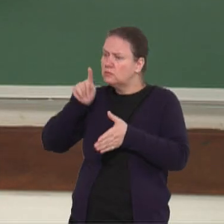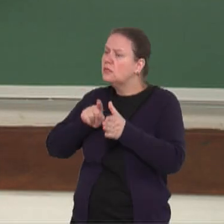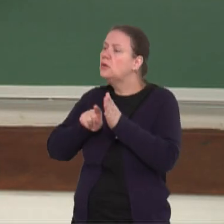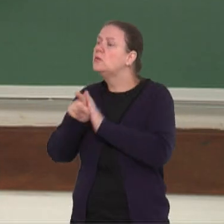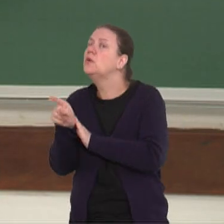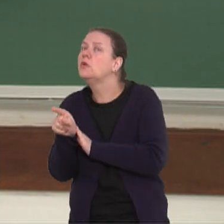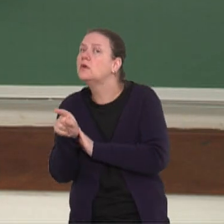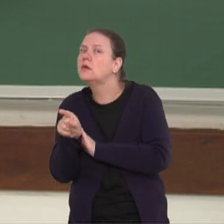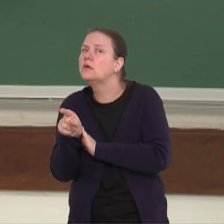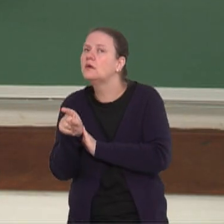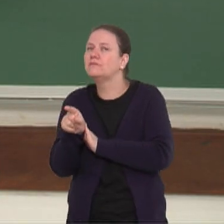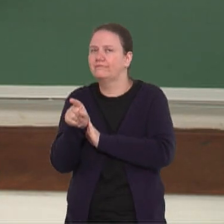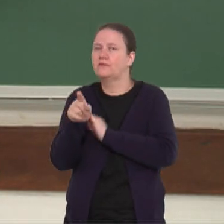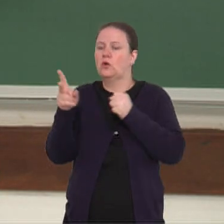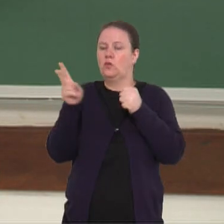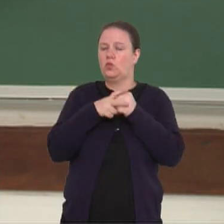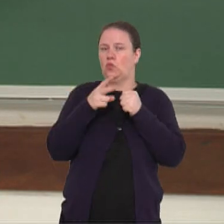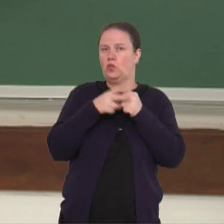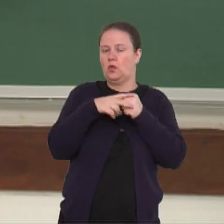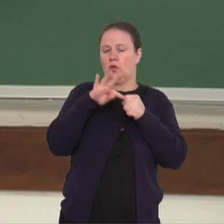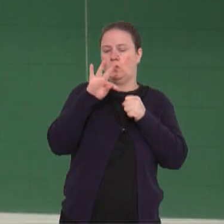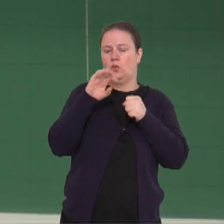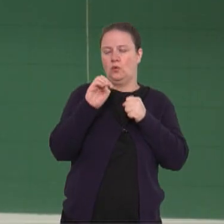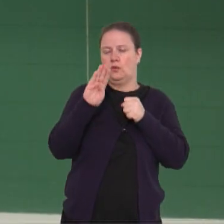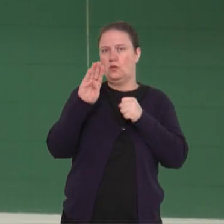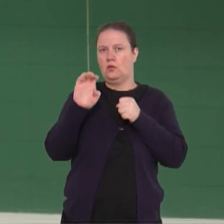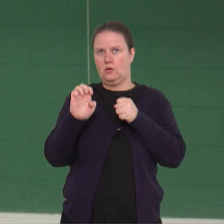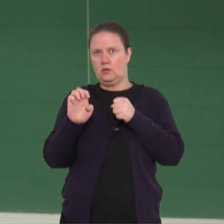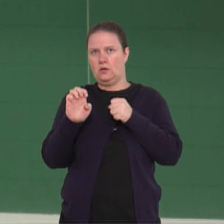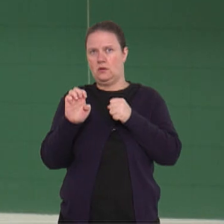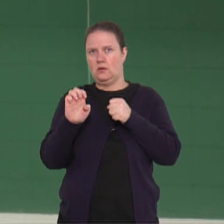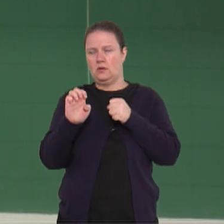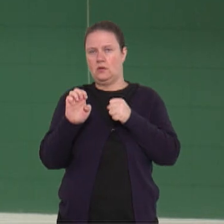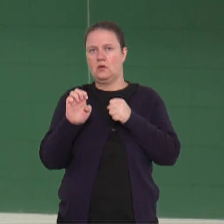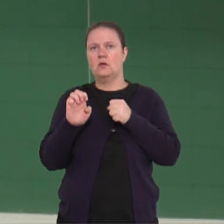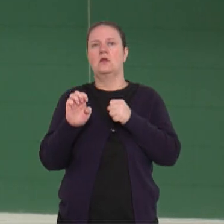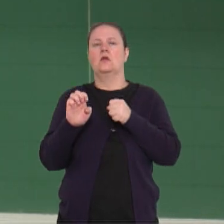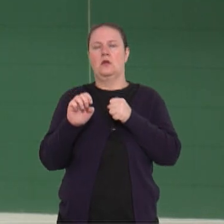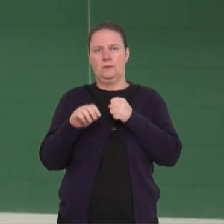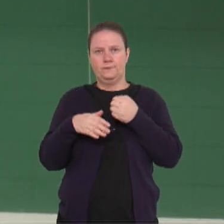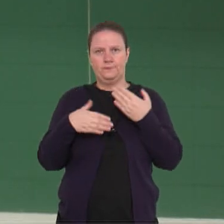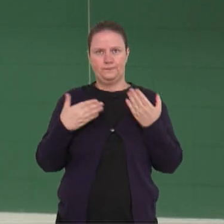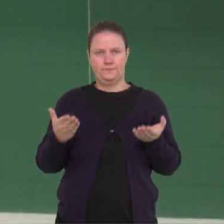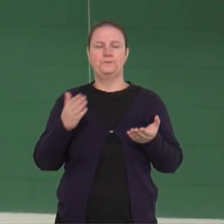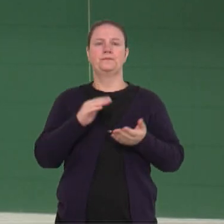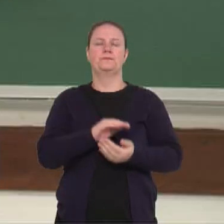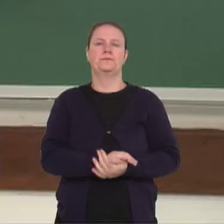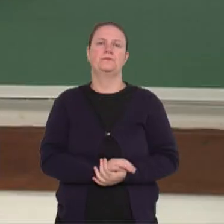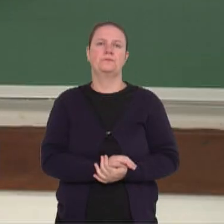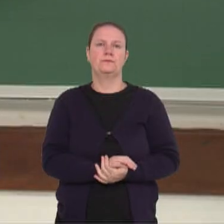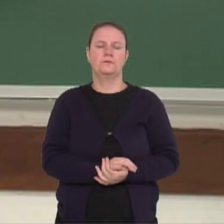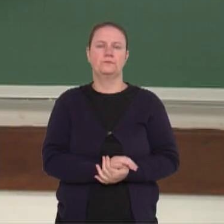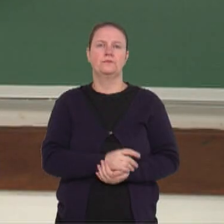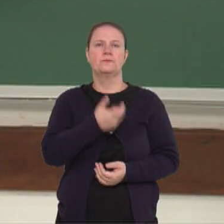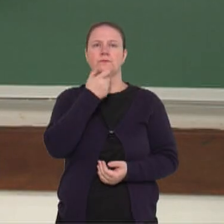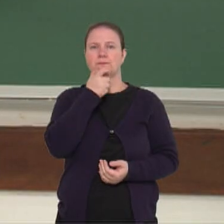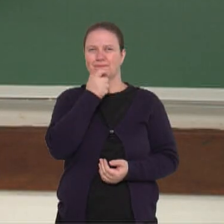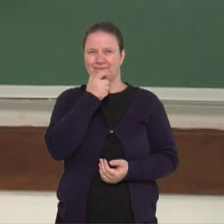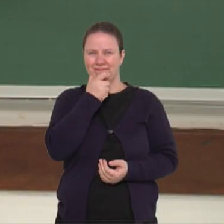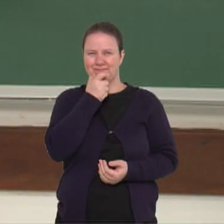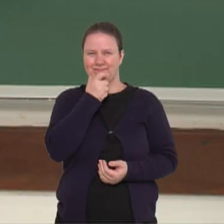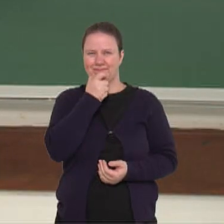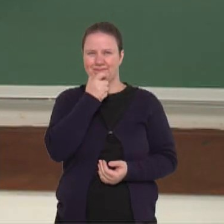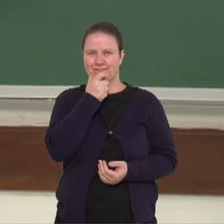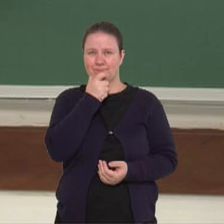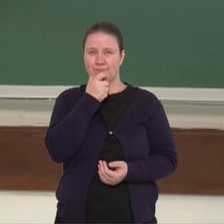pego o verbo to be no passado, jogo na frente, and of course, don't forget the question mark. Não